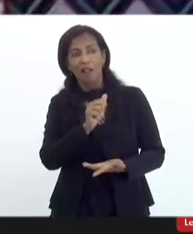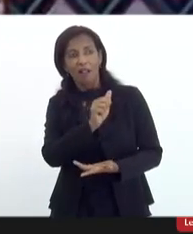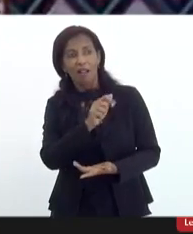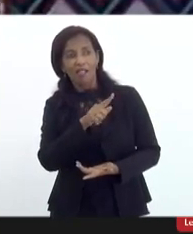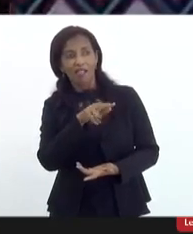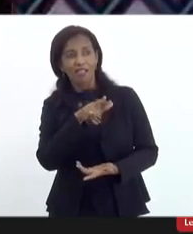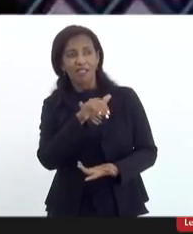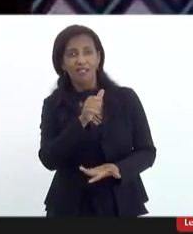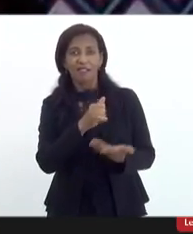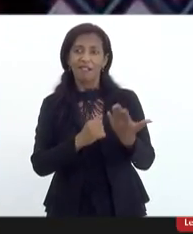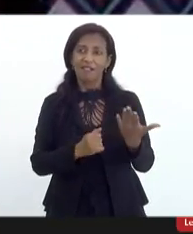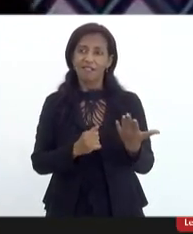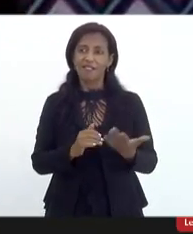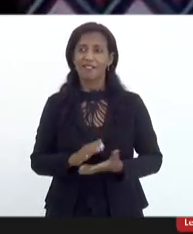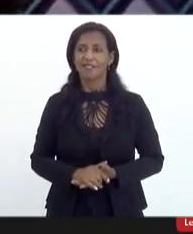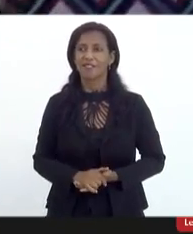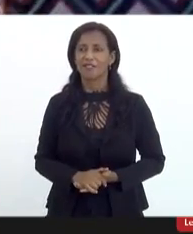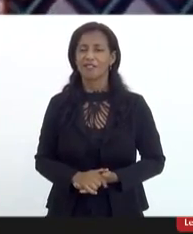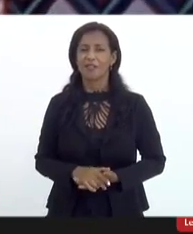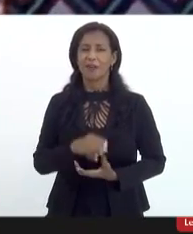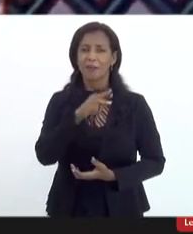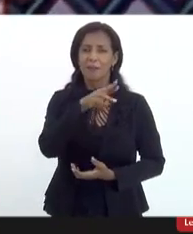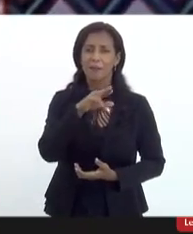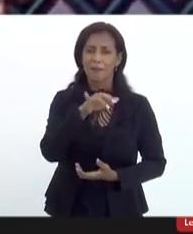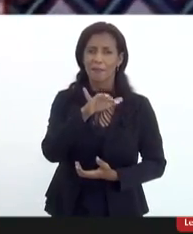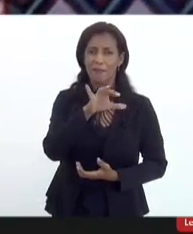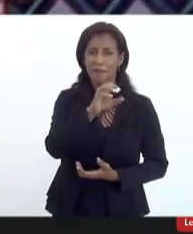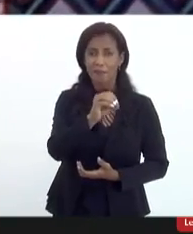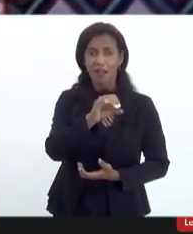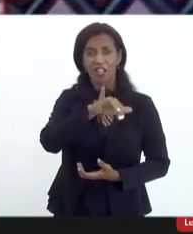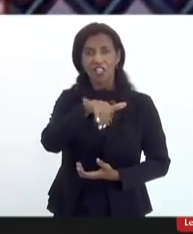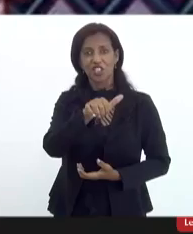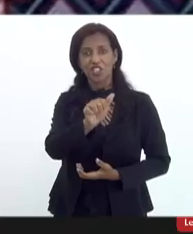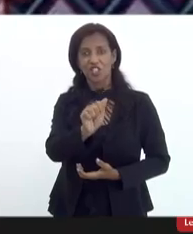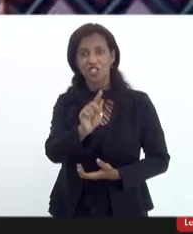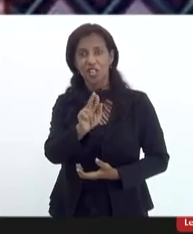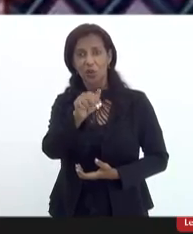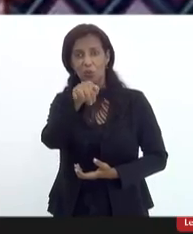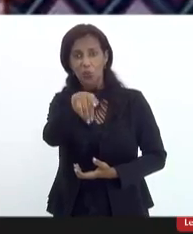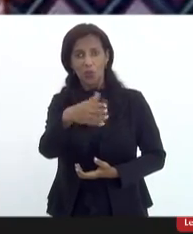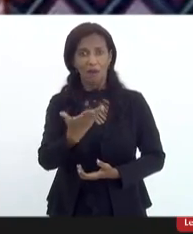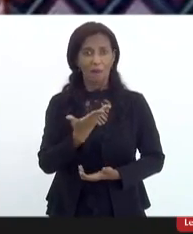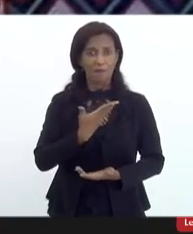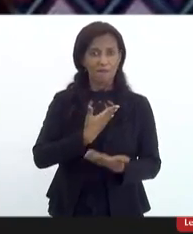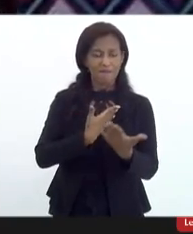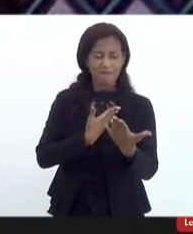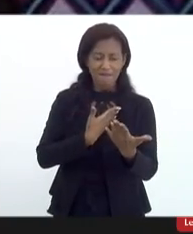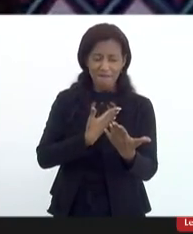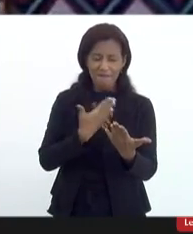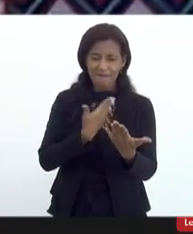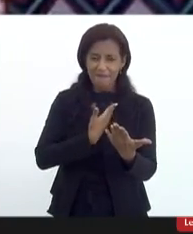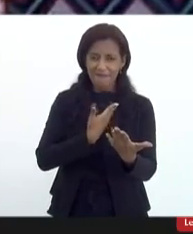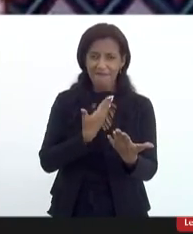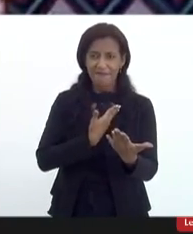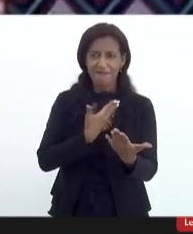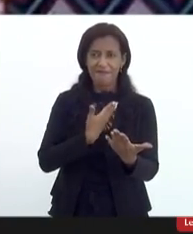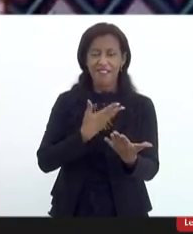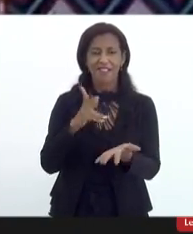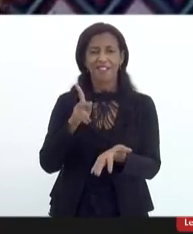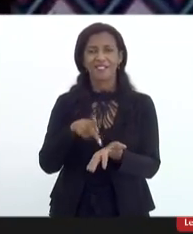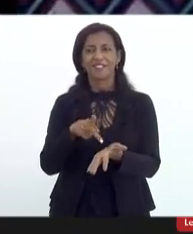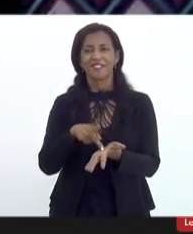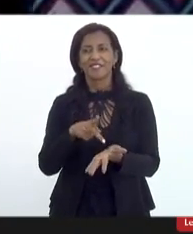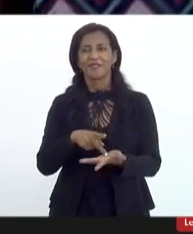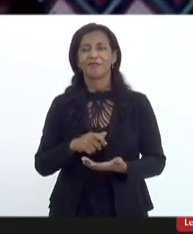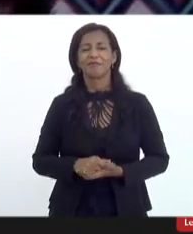Adriana... querido Márcio, de Jagun e da minha amiga, porque amiga mesmo, amiga